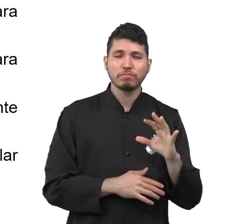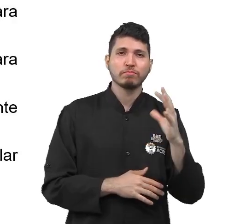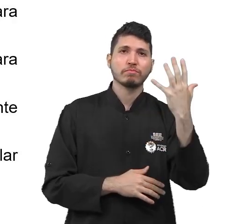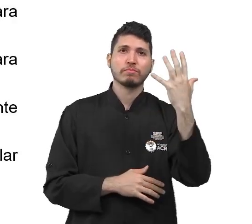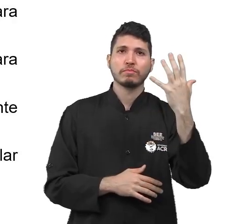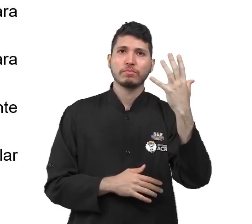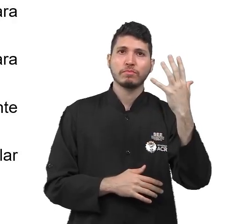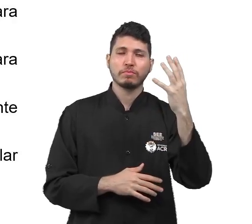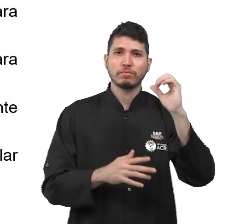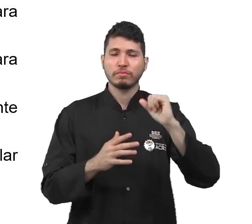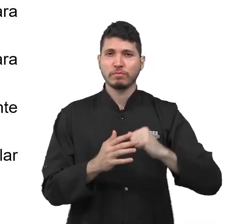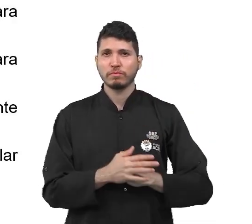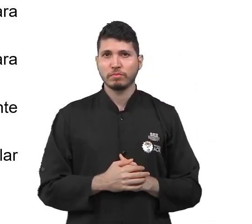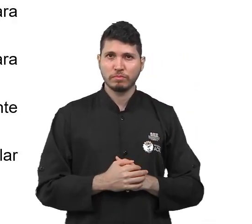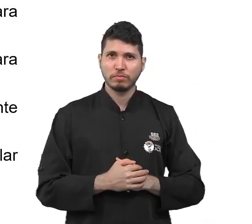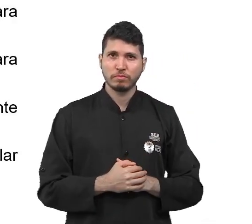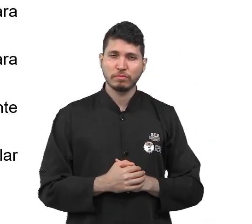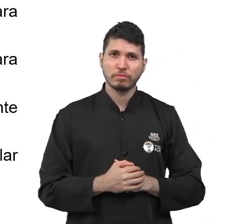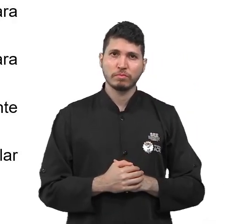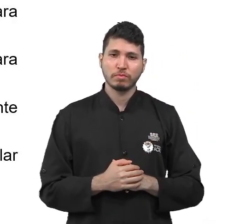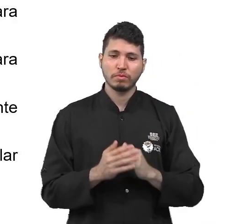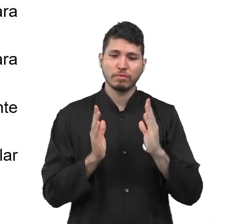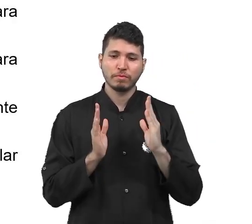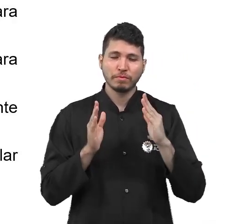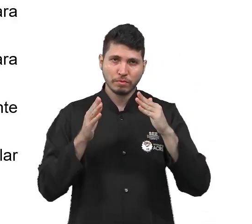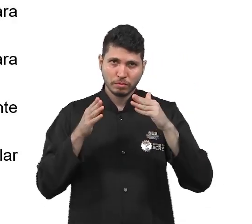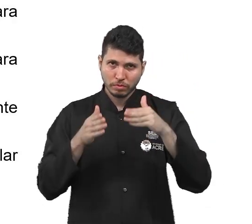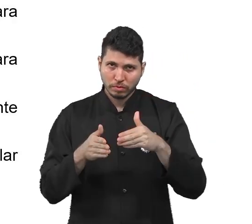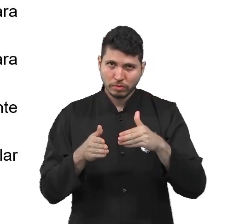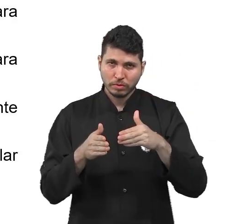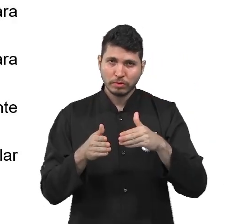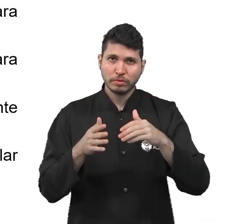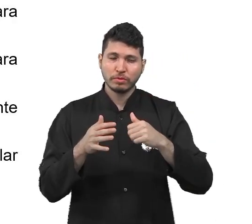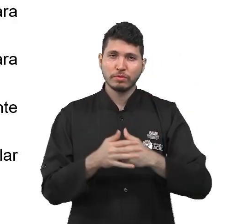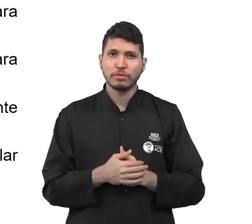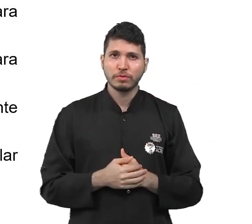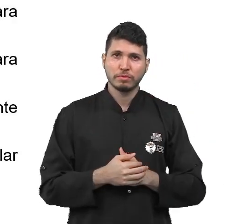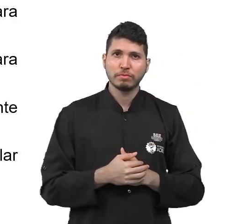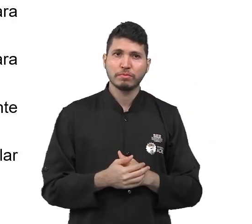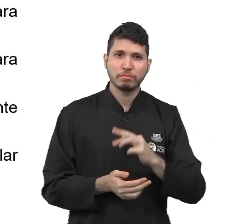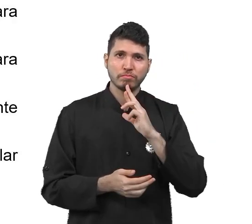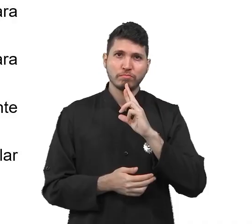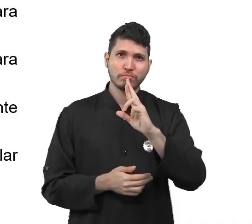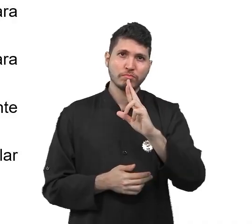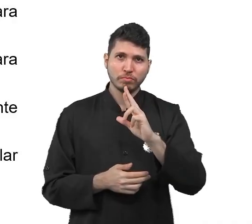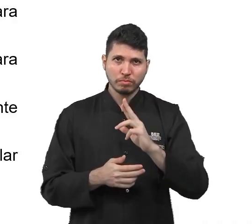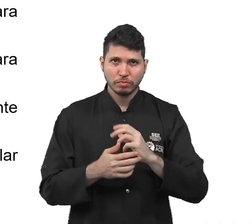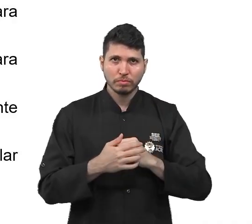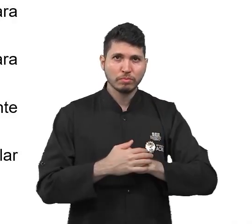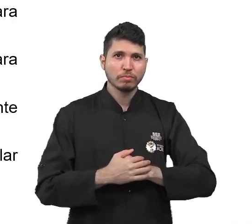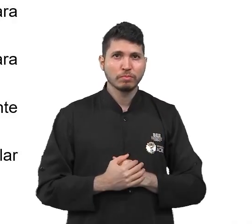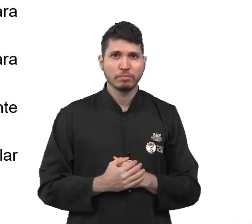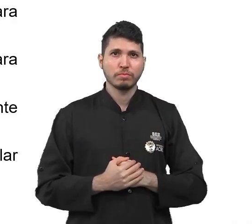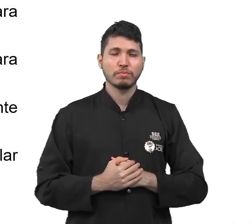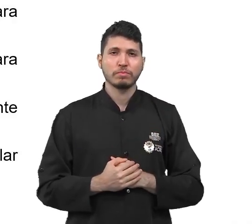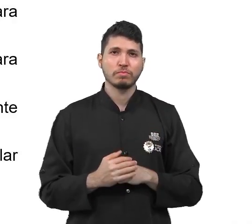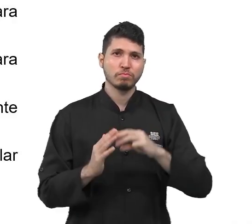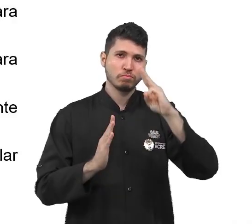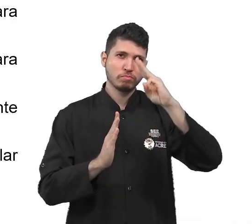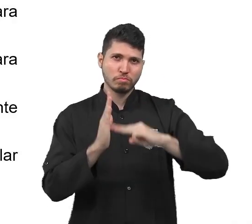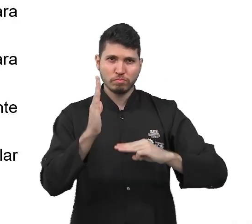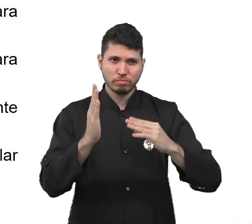intervenção, ou pelo menos com a intenção de não intervenção. Método comparativo.